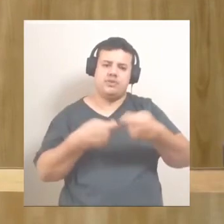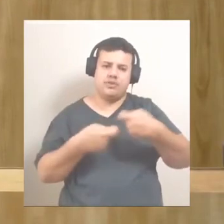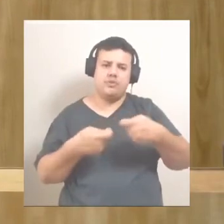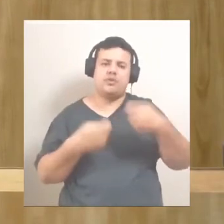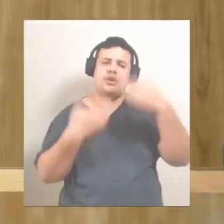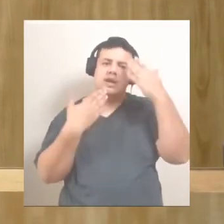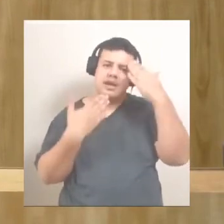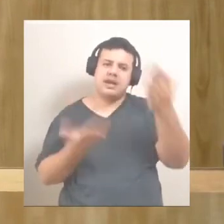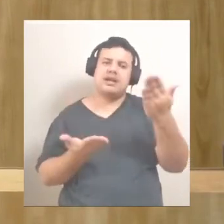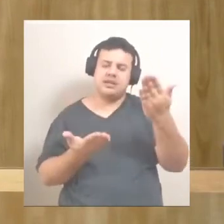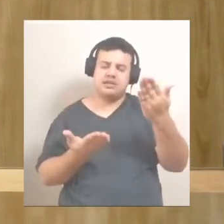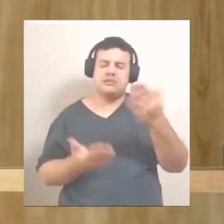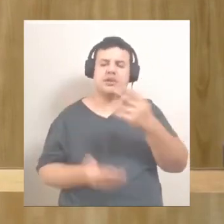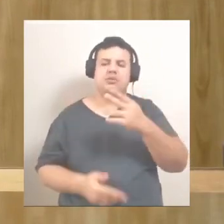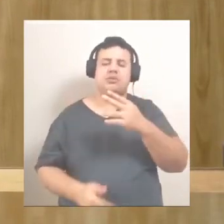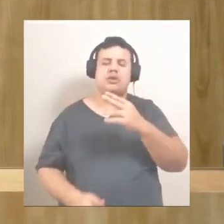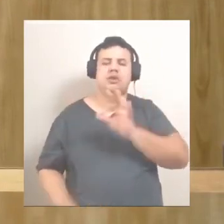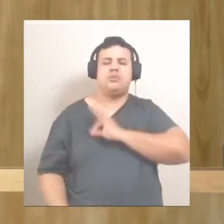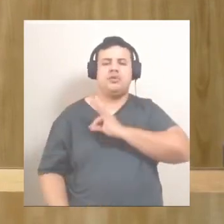ao prefeito Ricardo Nunes.